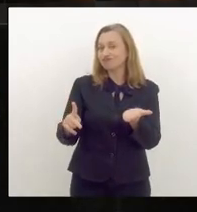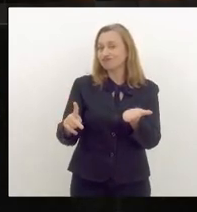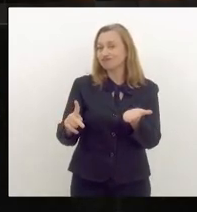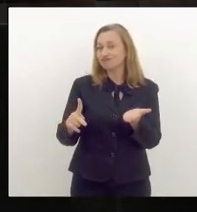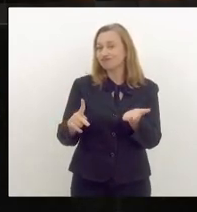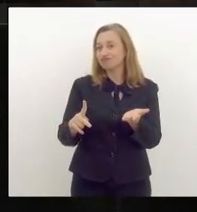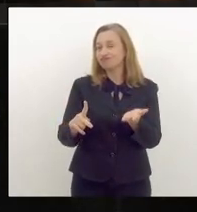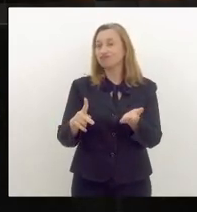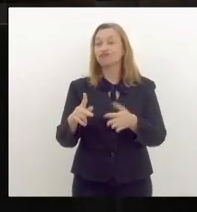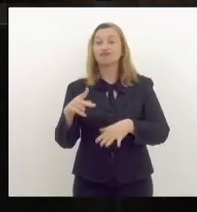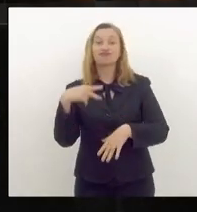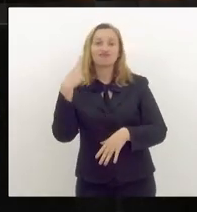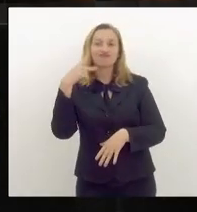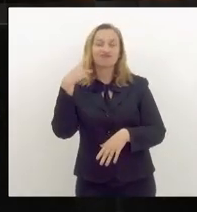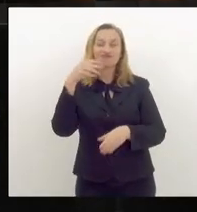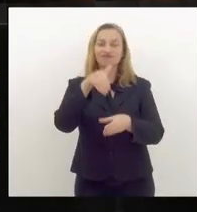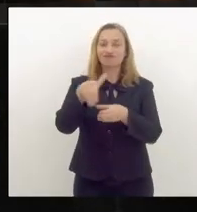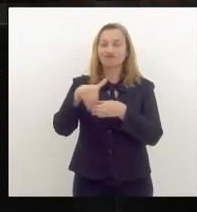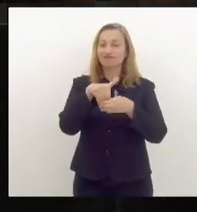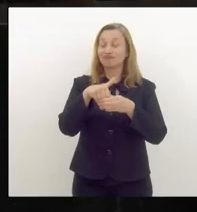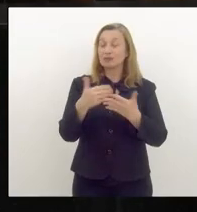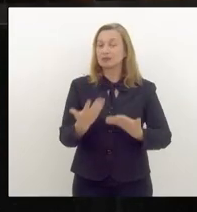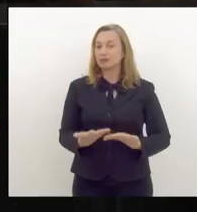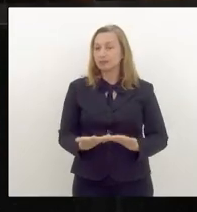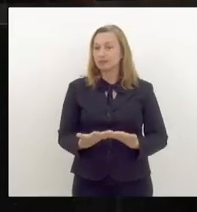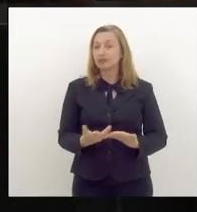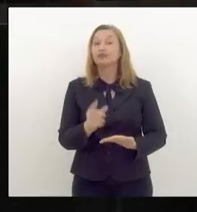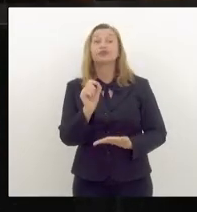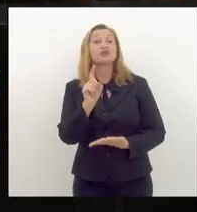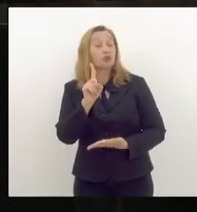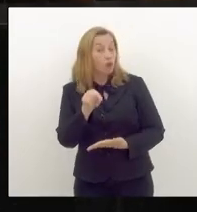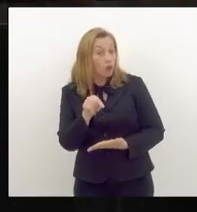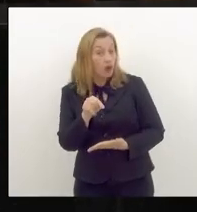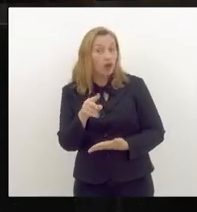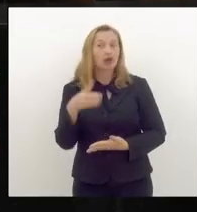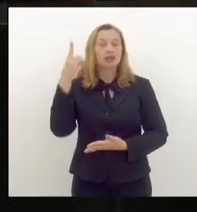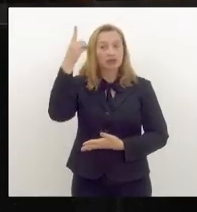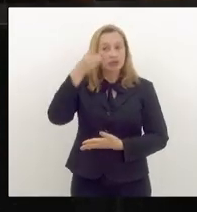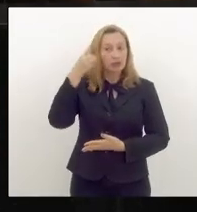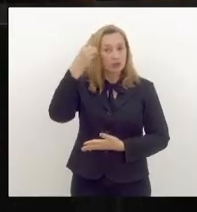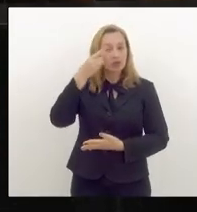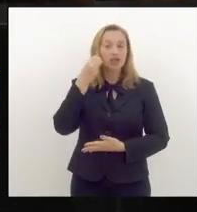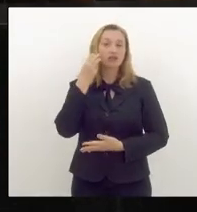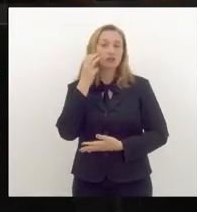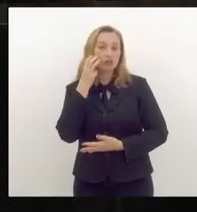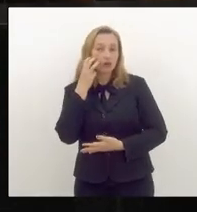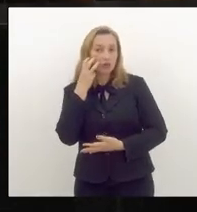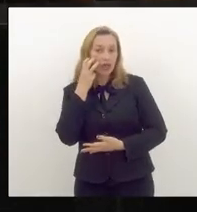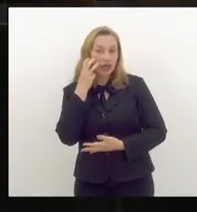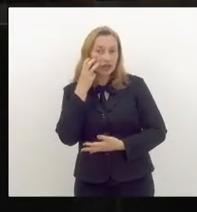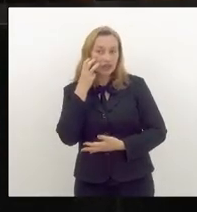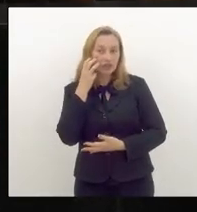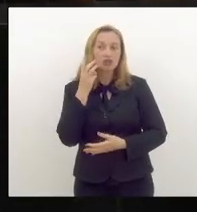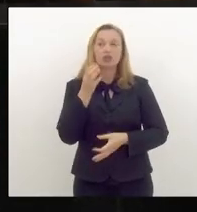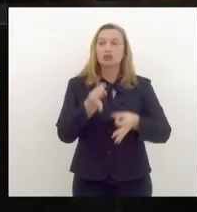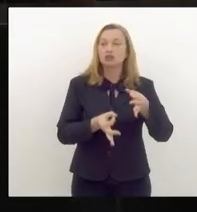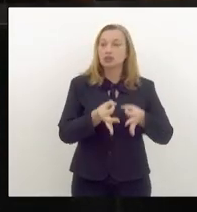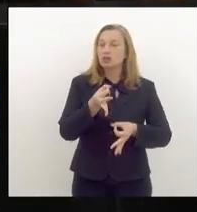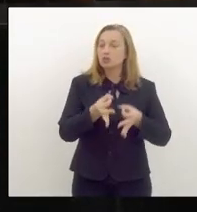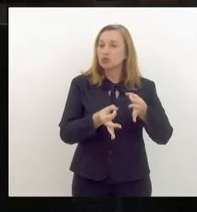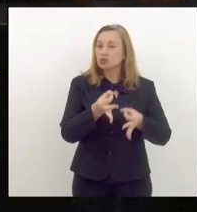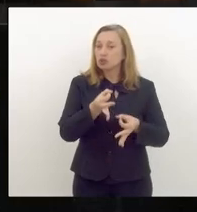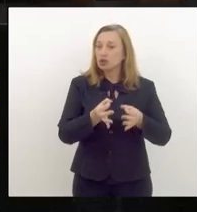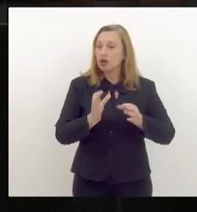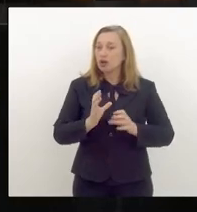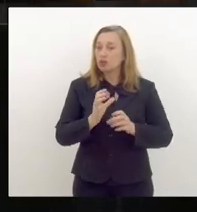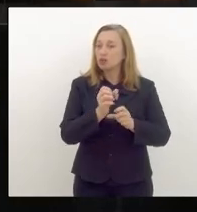políticos eleitorais tanto é deputado o primeiro que o Tribunal de Contas